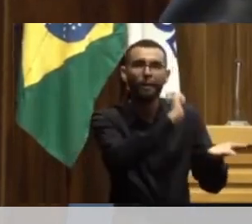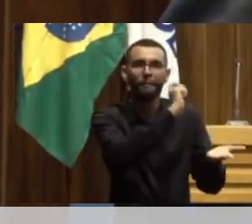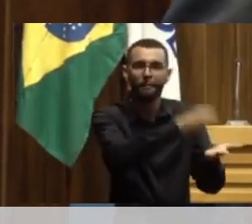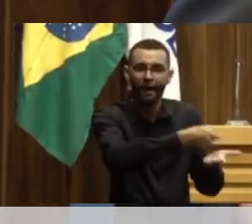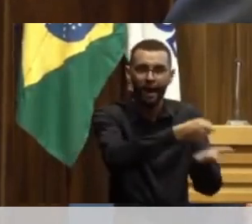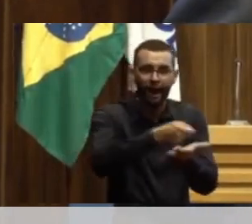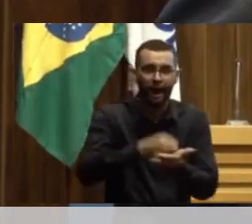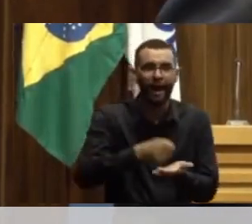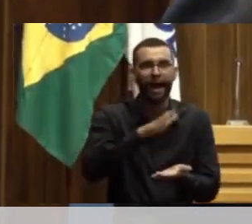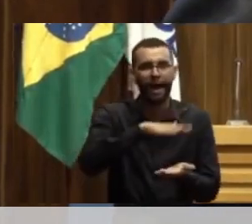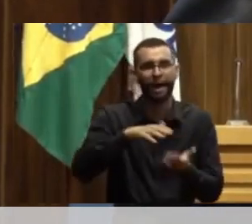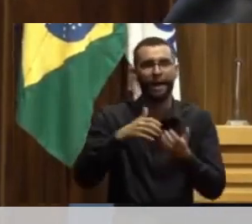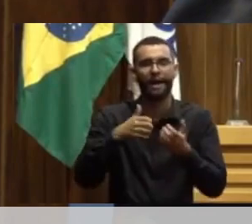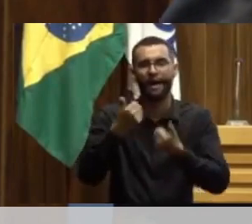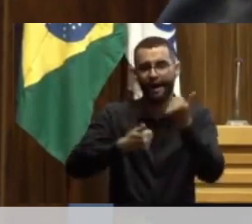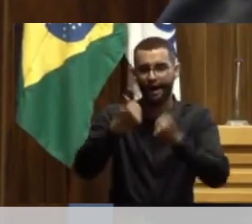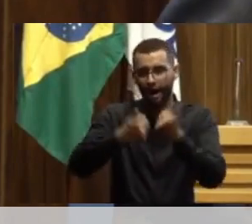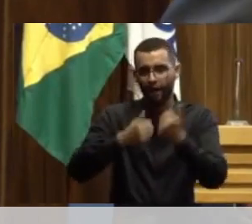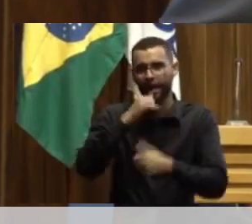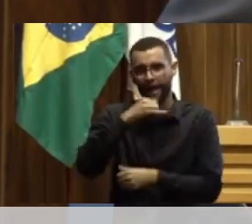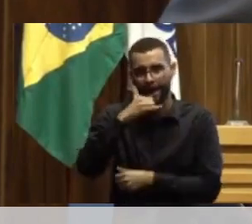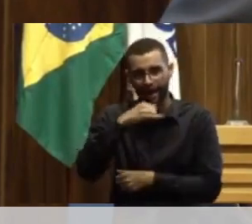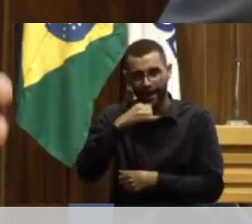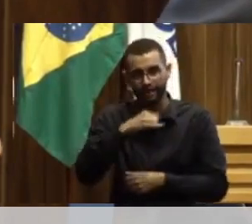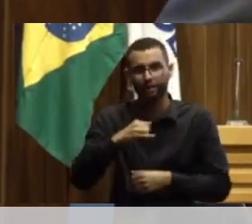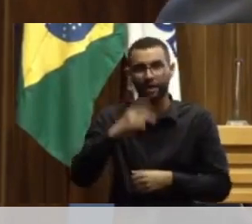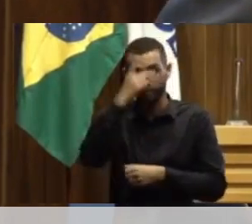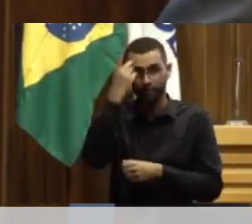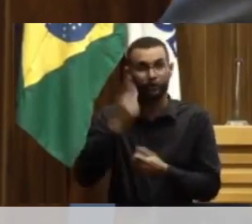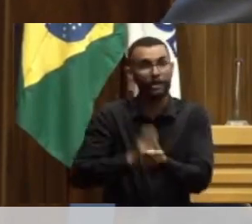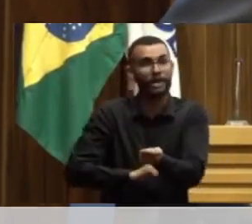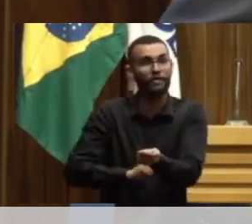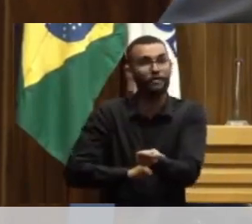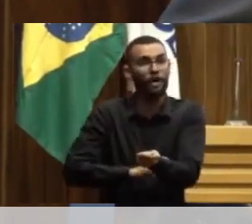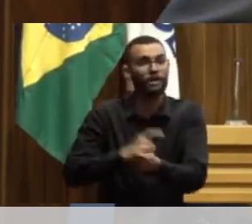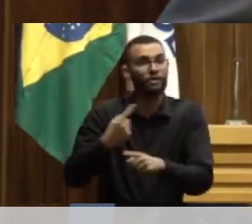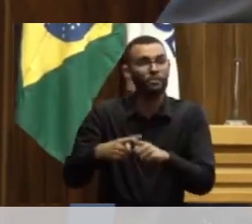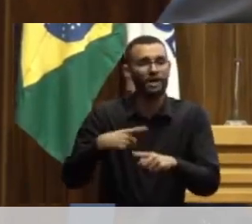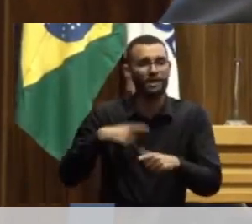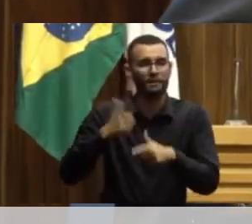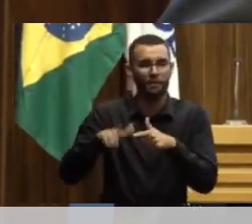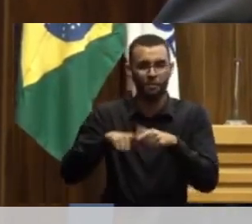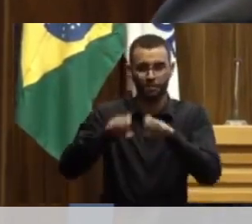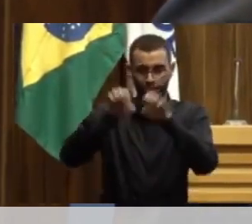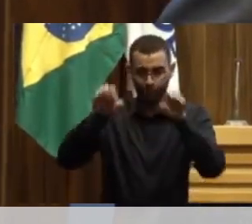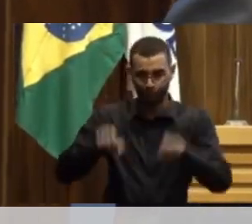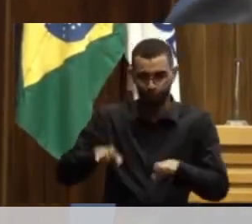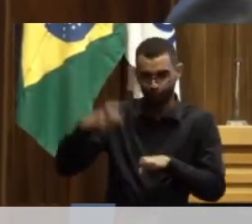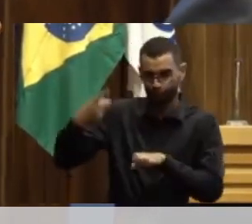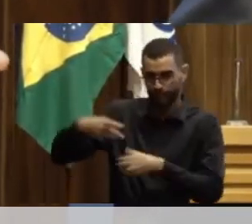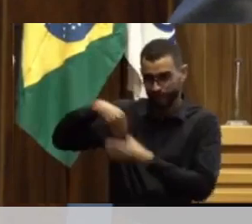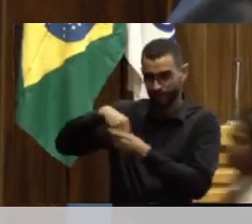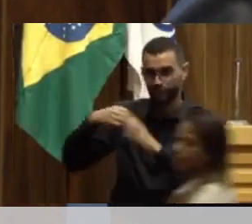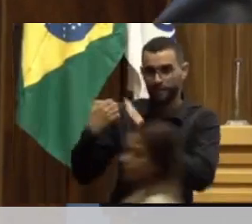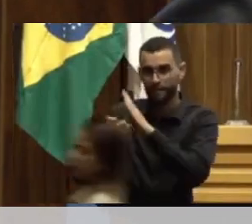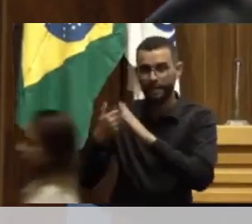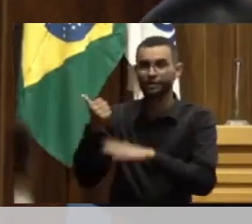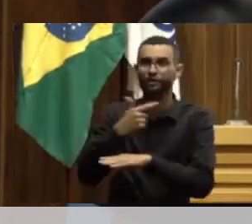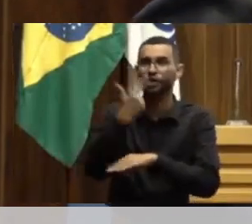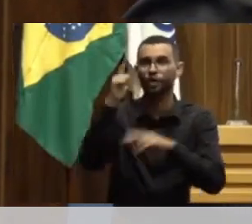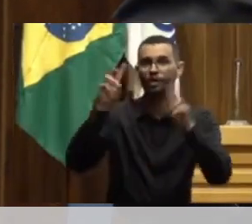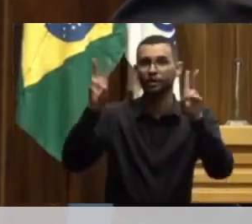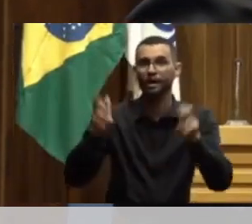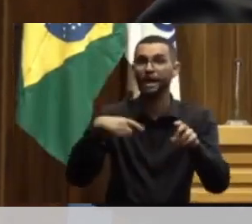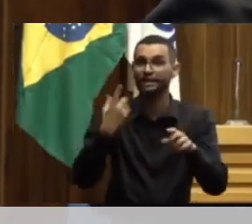que ficou nervosa depois que o Brasil passou a taxar, mas muito mais por problemas que tem estruturais nas suas empresas e qualquer outra coisa. Nós estamos taxando para quê?